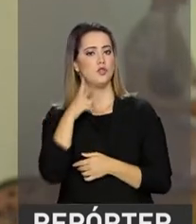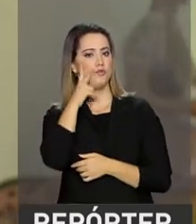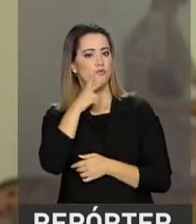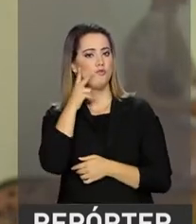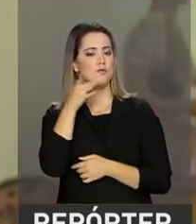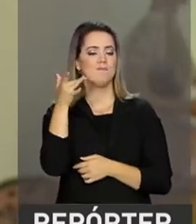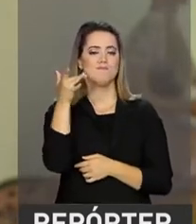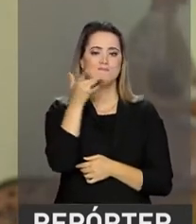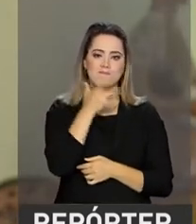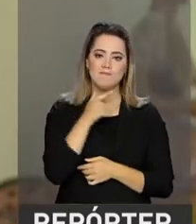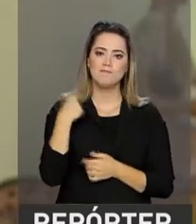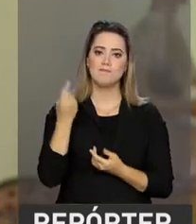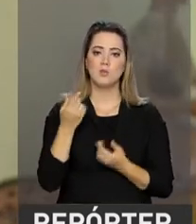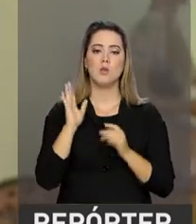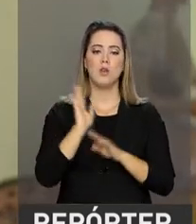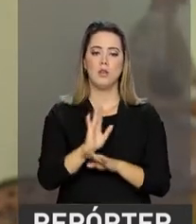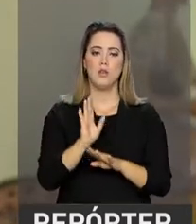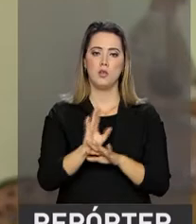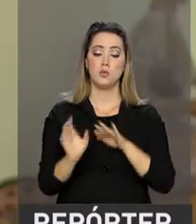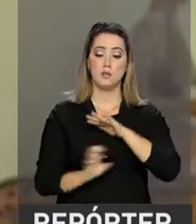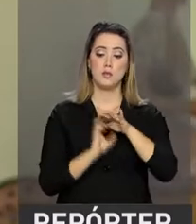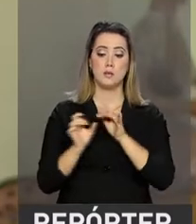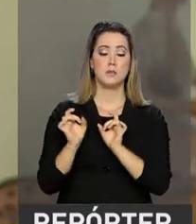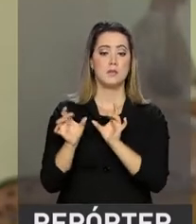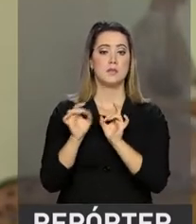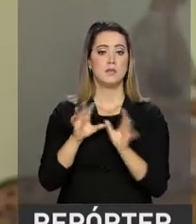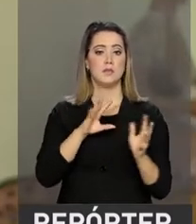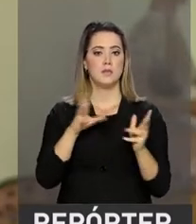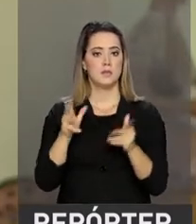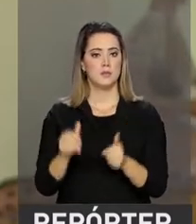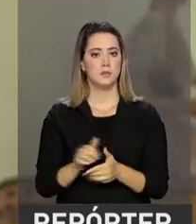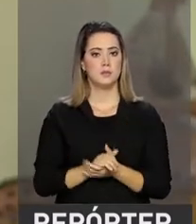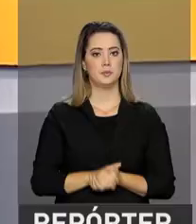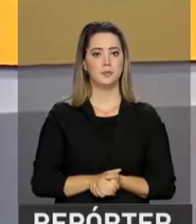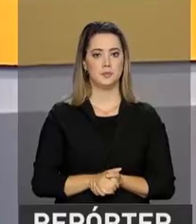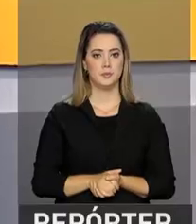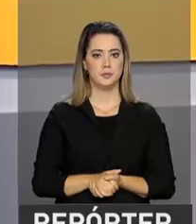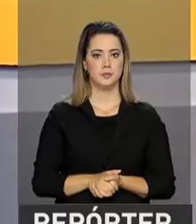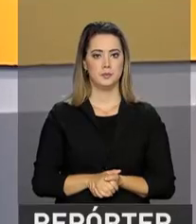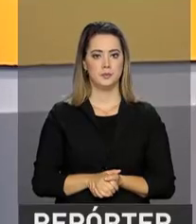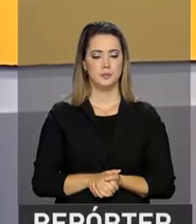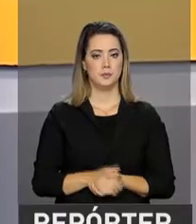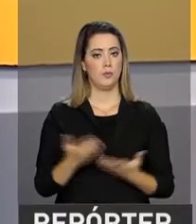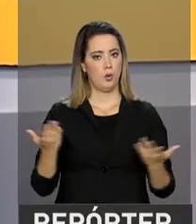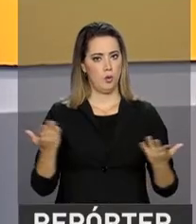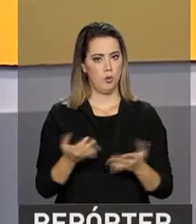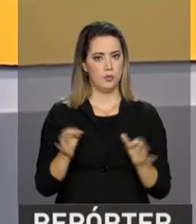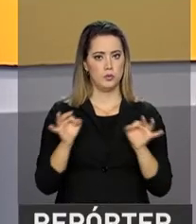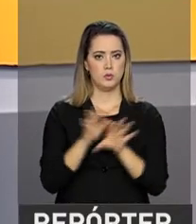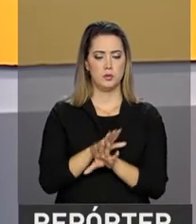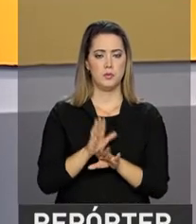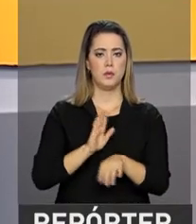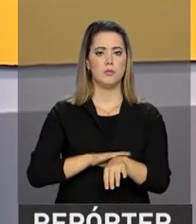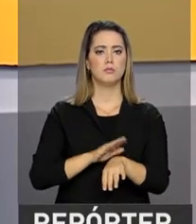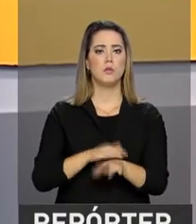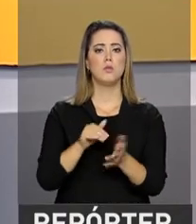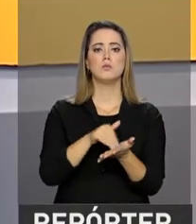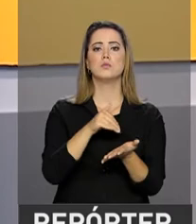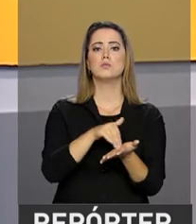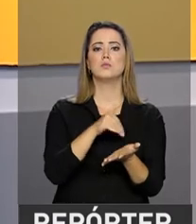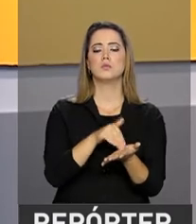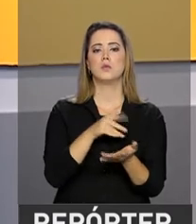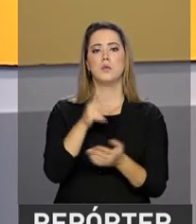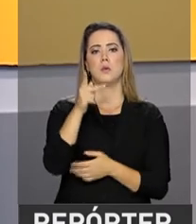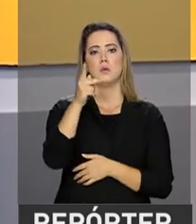é na inserção das empresas admiro os mercados internacionais e terminam hoje as inscrições para o plano a